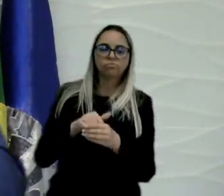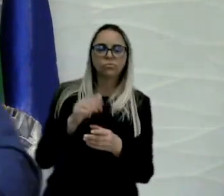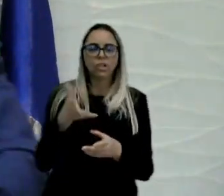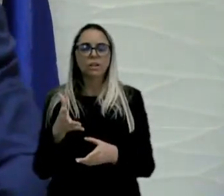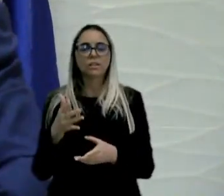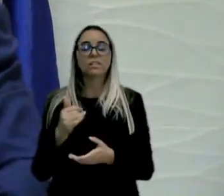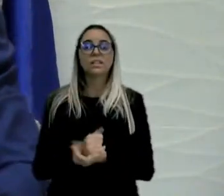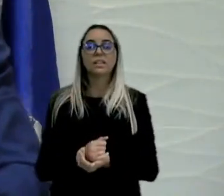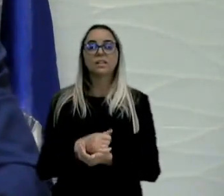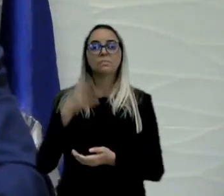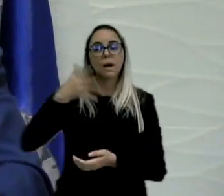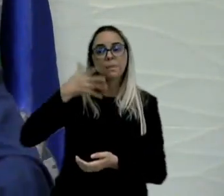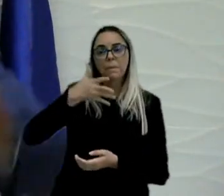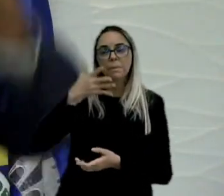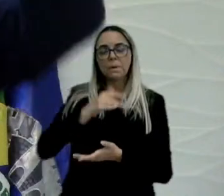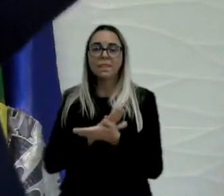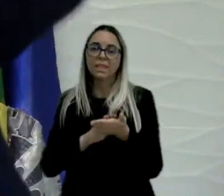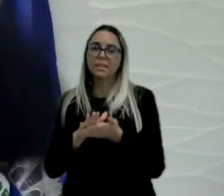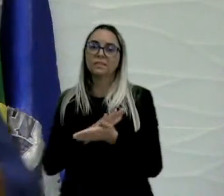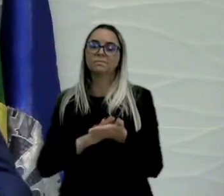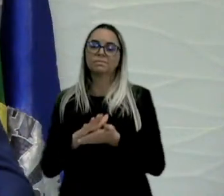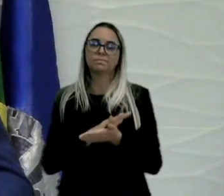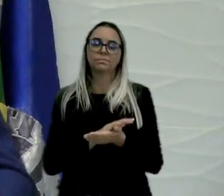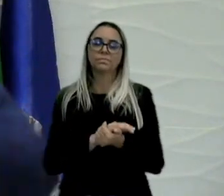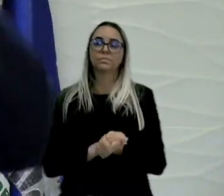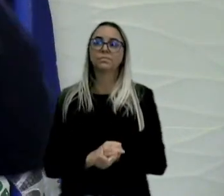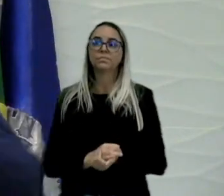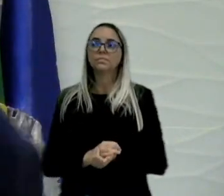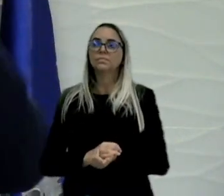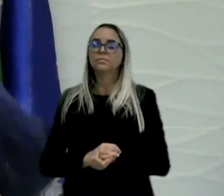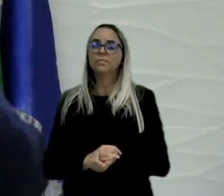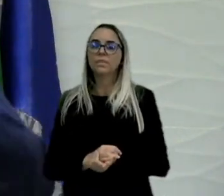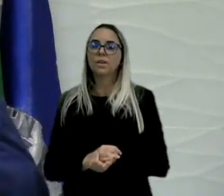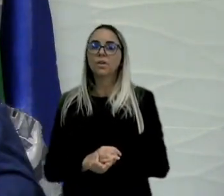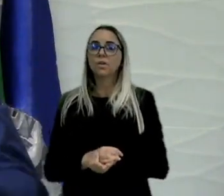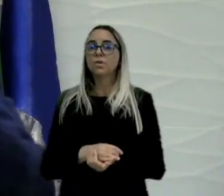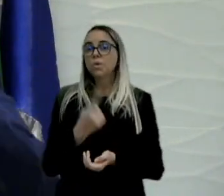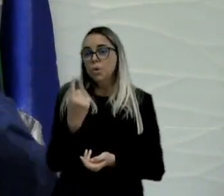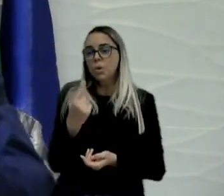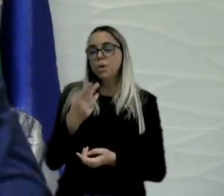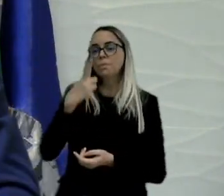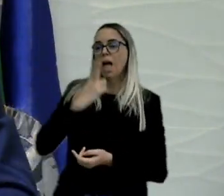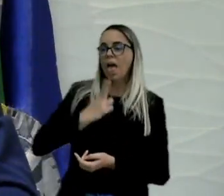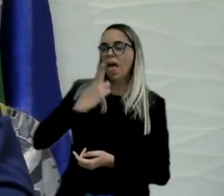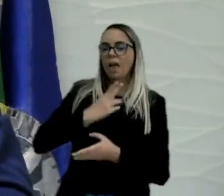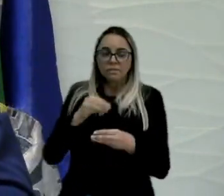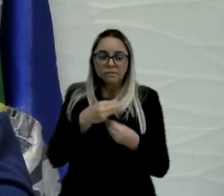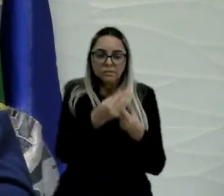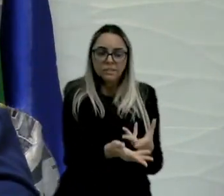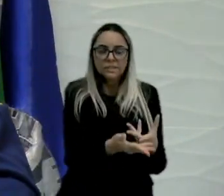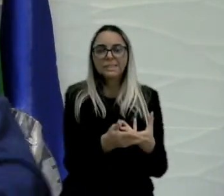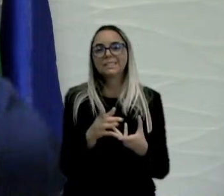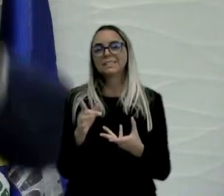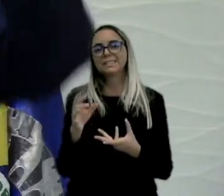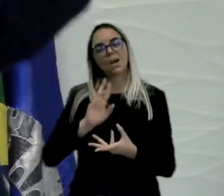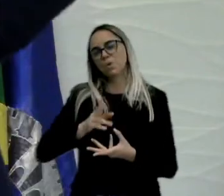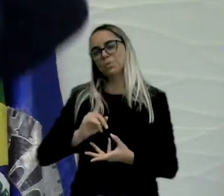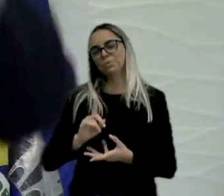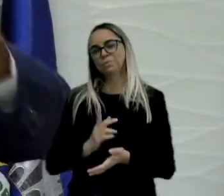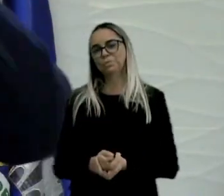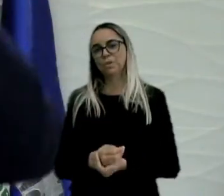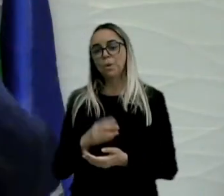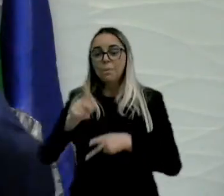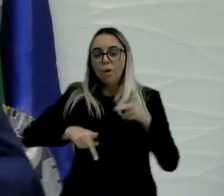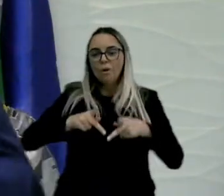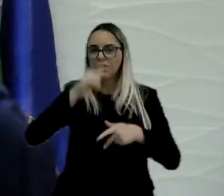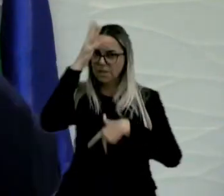pronunciou para nada não se trouxe um picolé para o povo de São Bento do Una eu